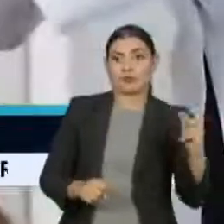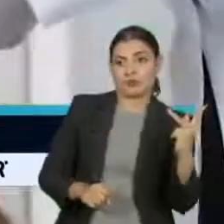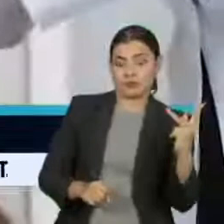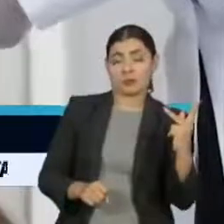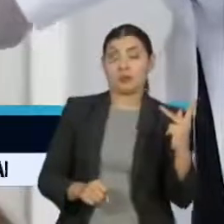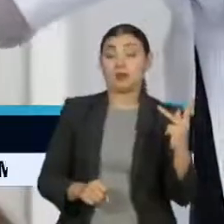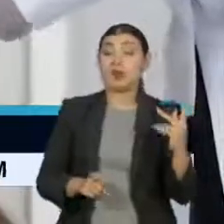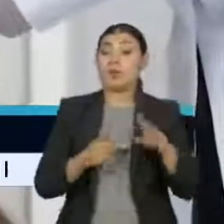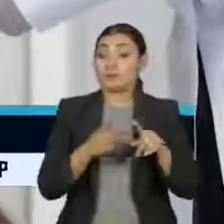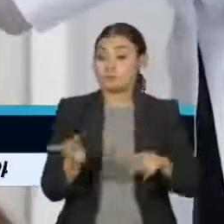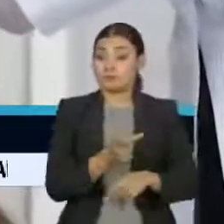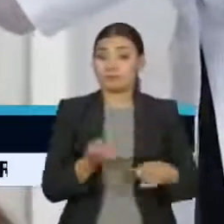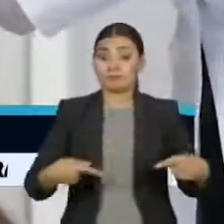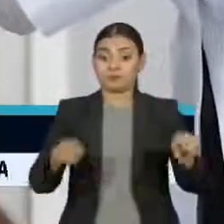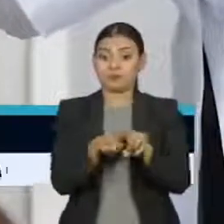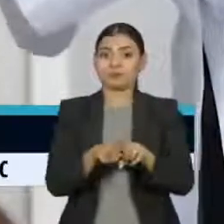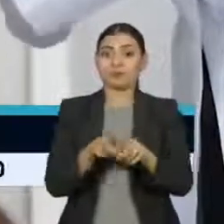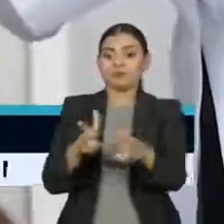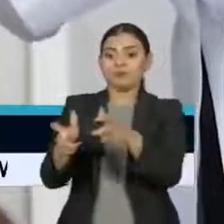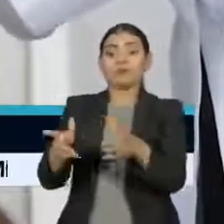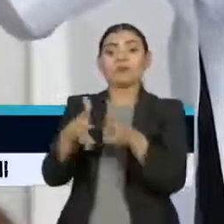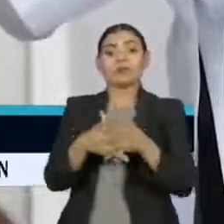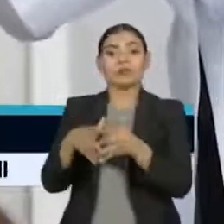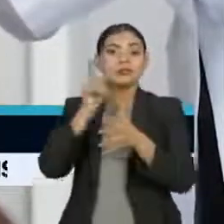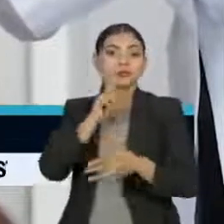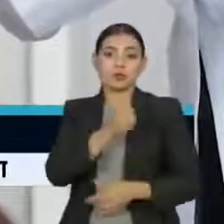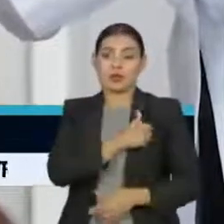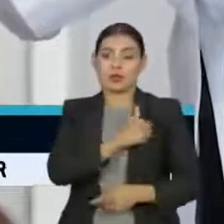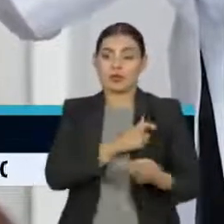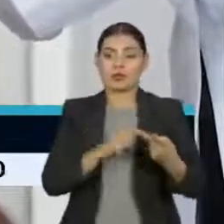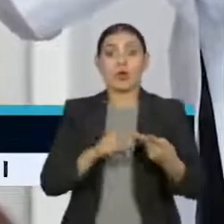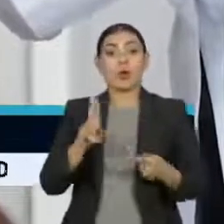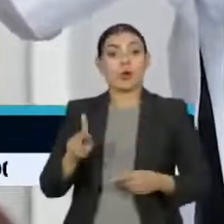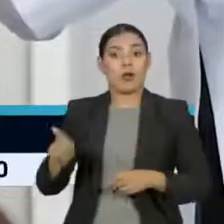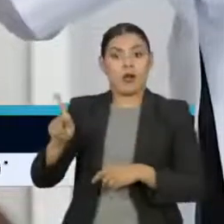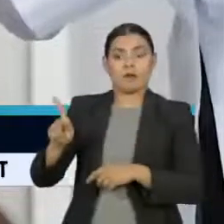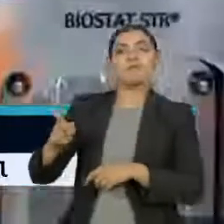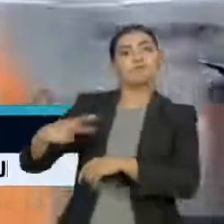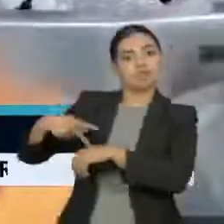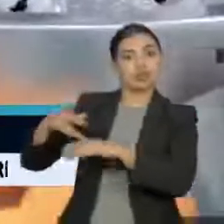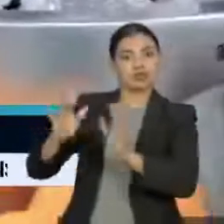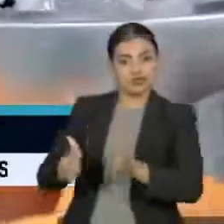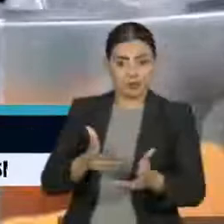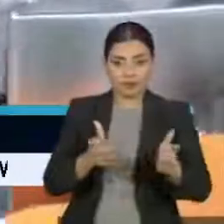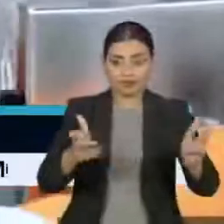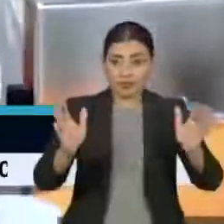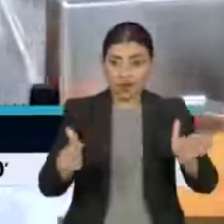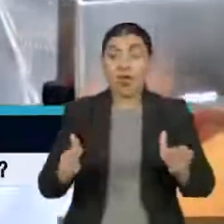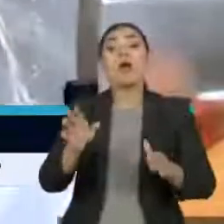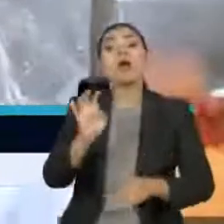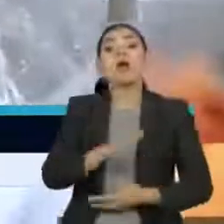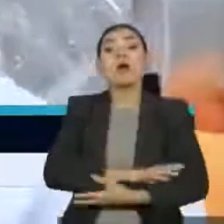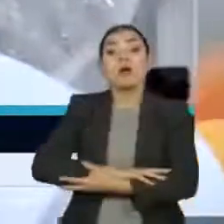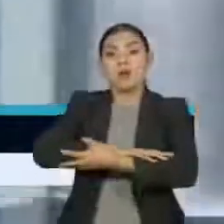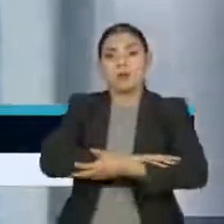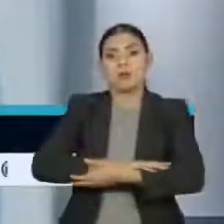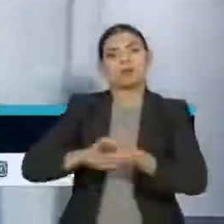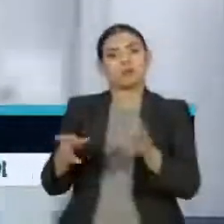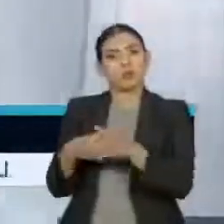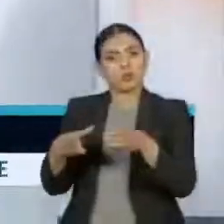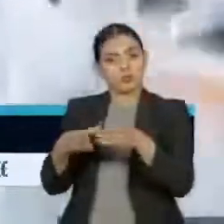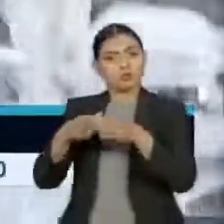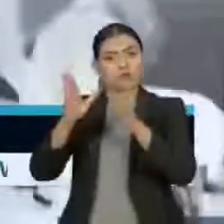BioNTech, a mesma que já é usada nos Estados Unidos, Canadá e Reino Unido. A Agência Europeia de